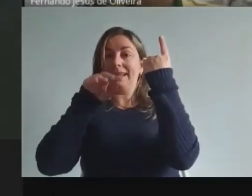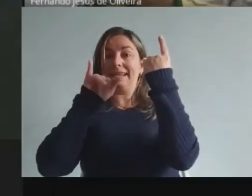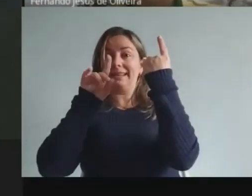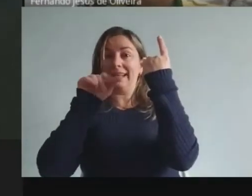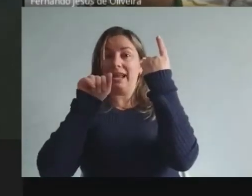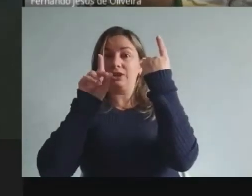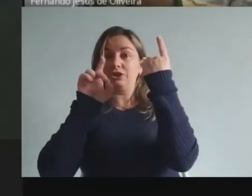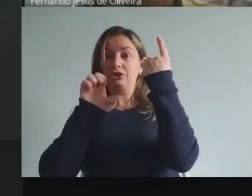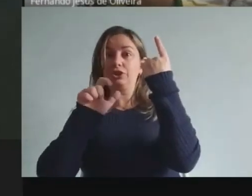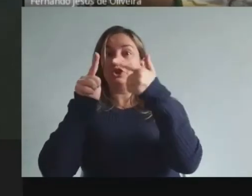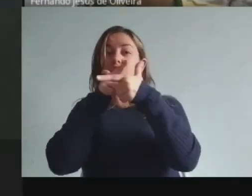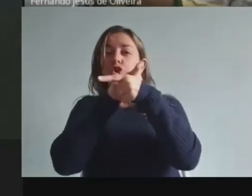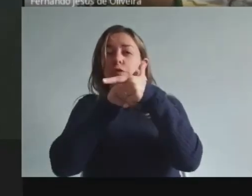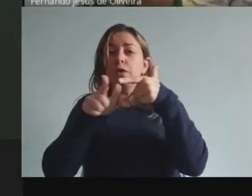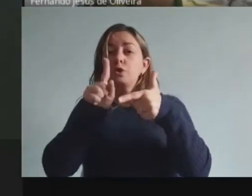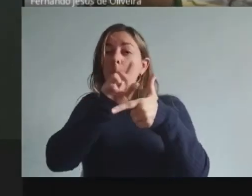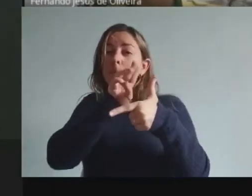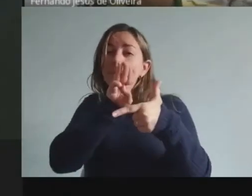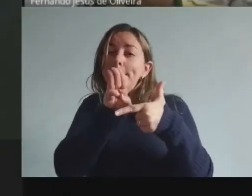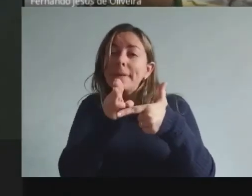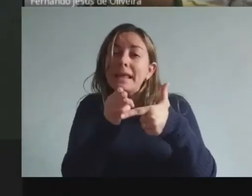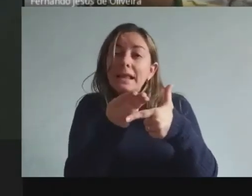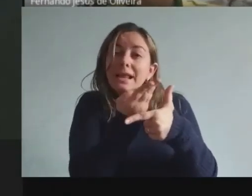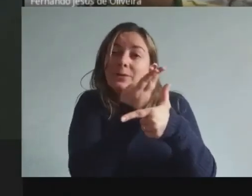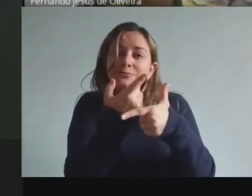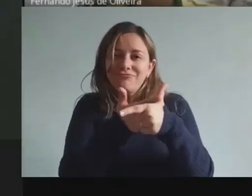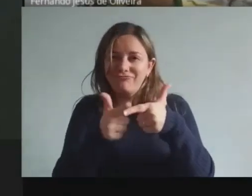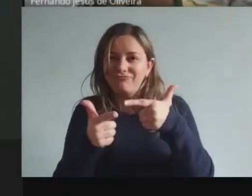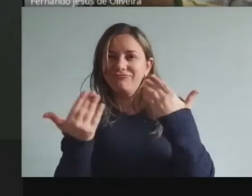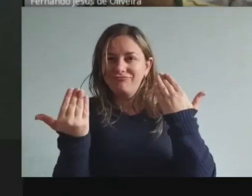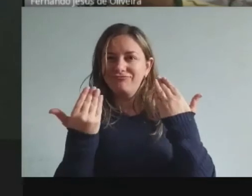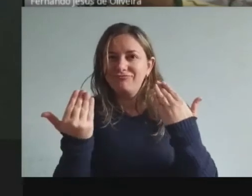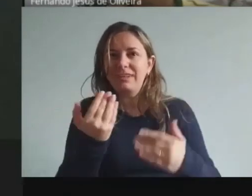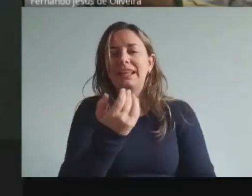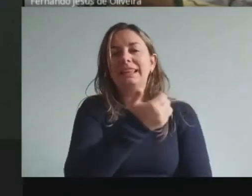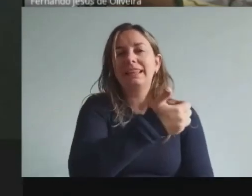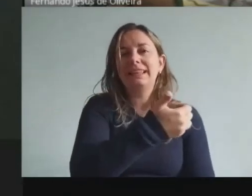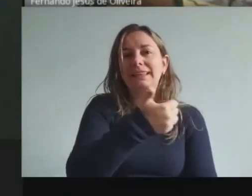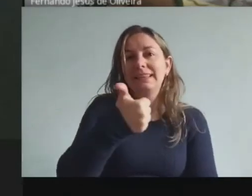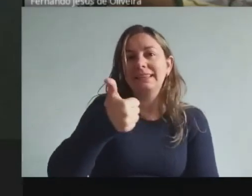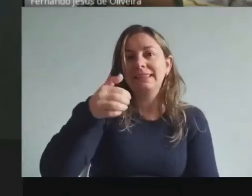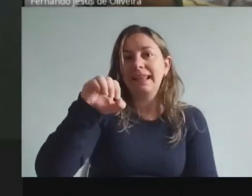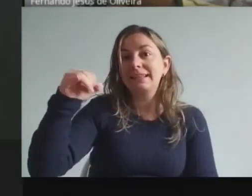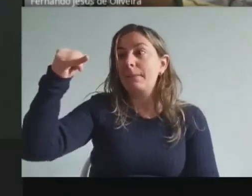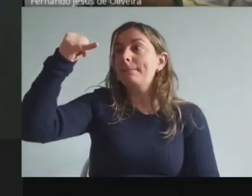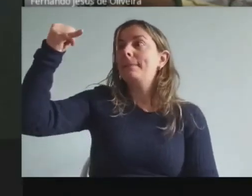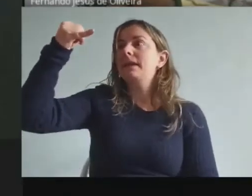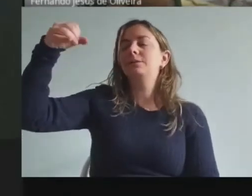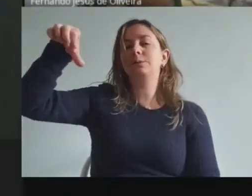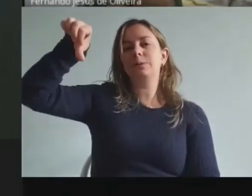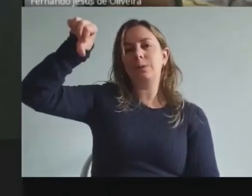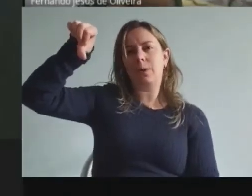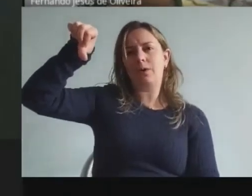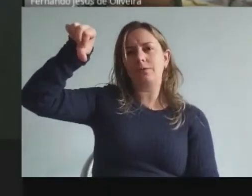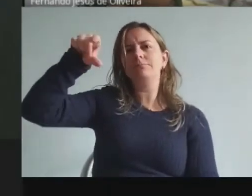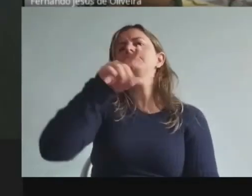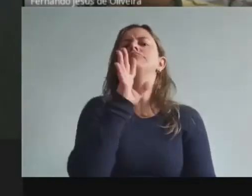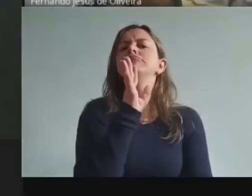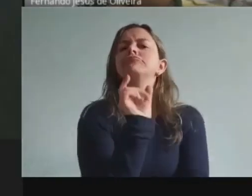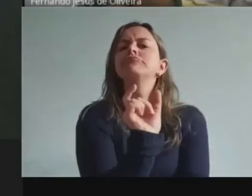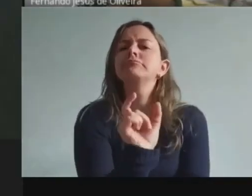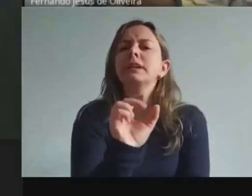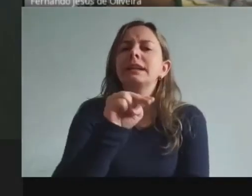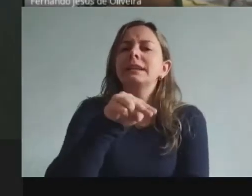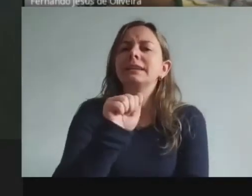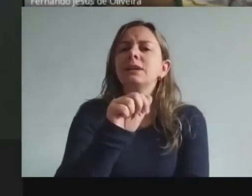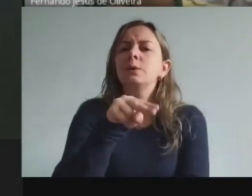menos 9, muito pequeno, né? Um nanômetro, nanotecnologia, né? Nanotecnologia